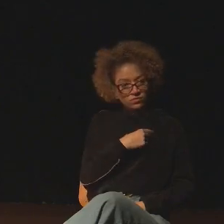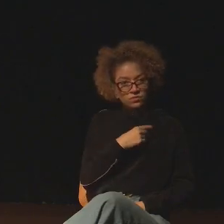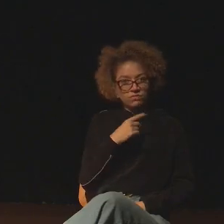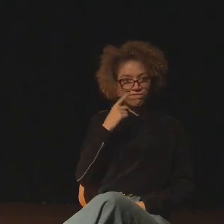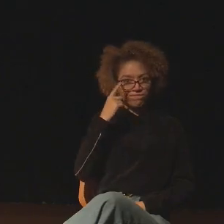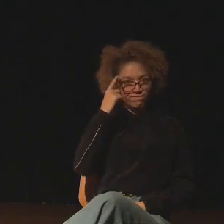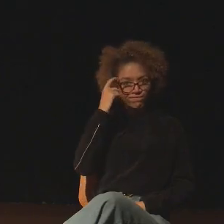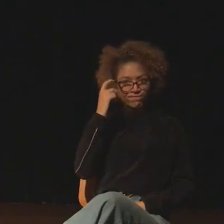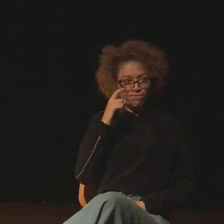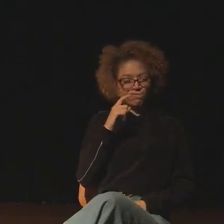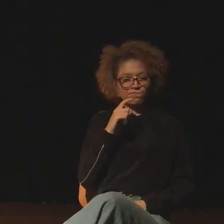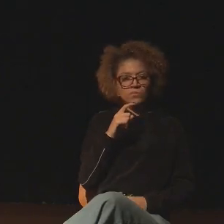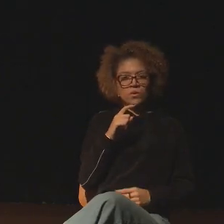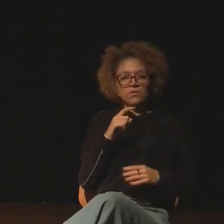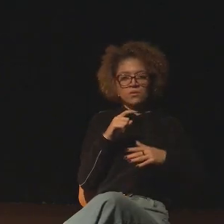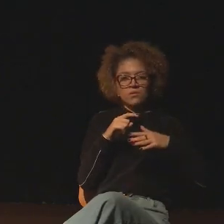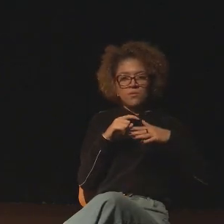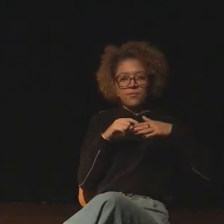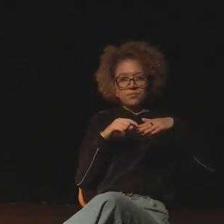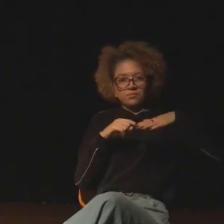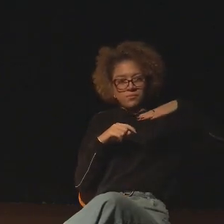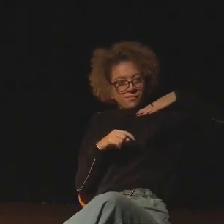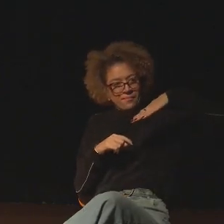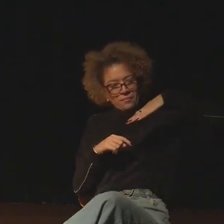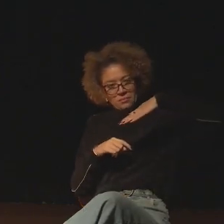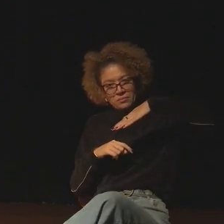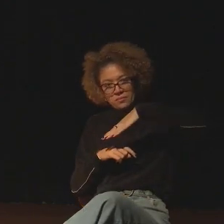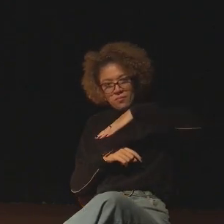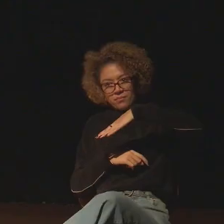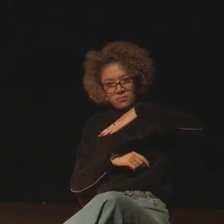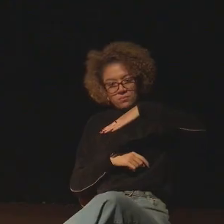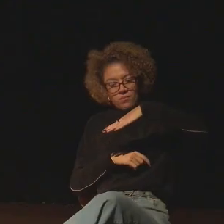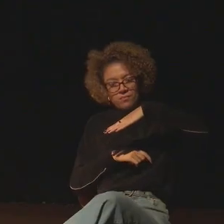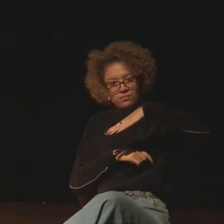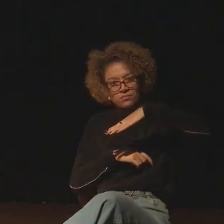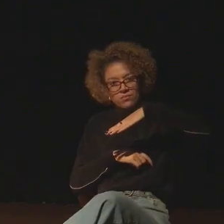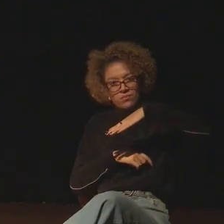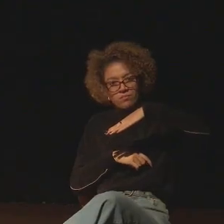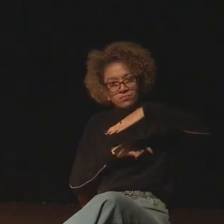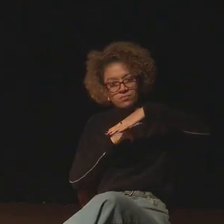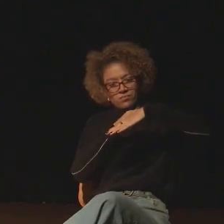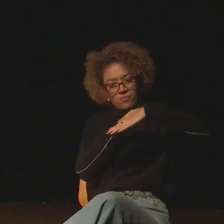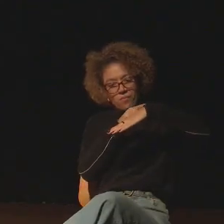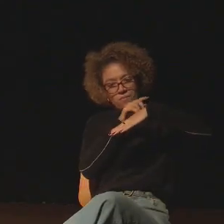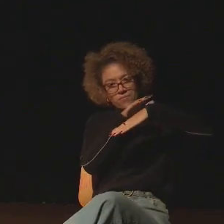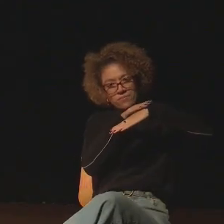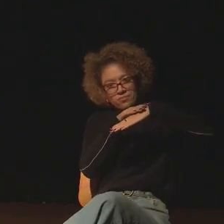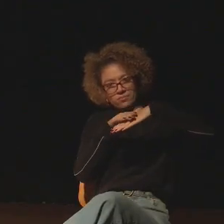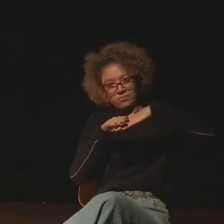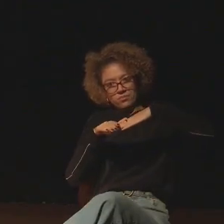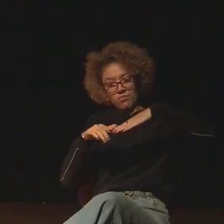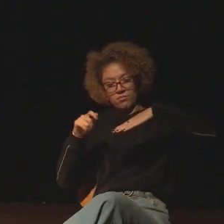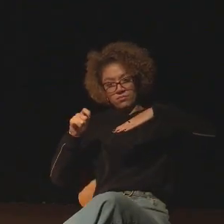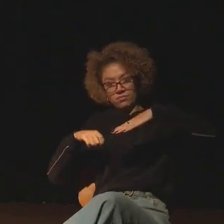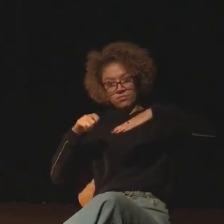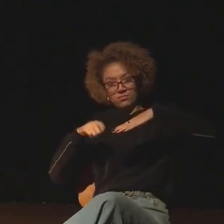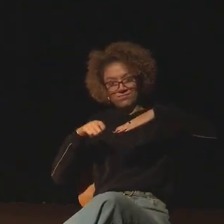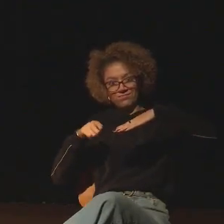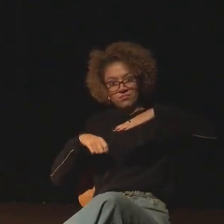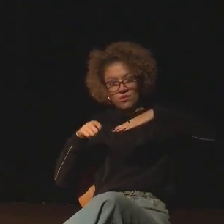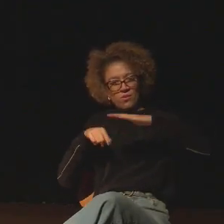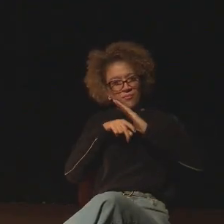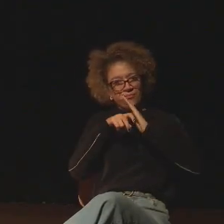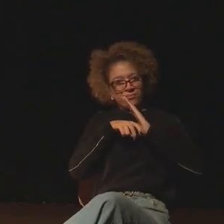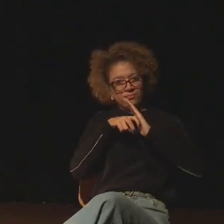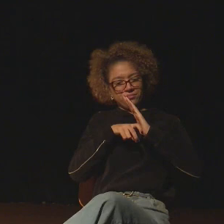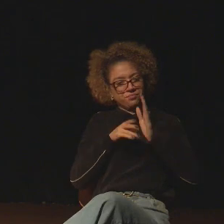colocar essa descida em rampas que vão em conjunto para que a gente consiga garantir essa acessibilidade.